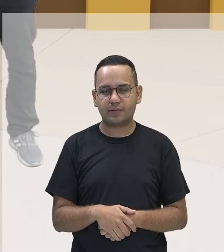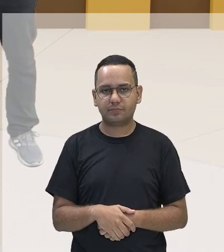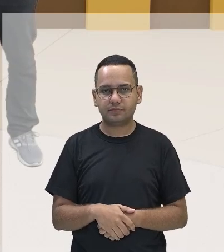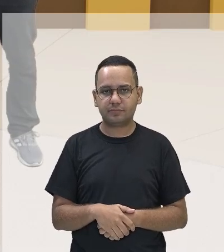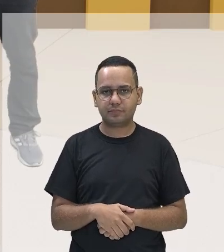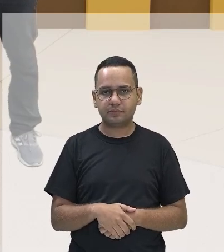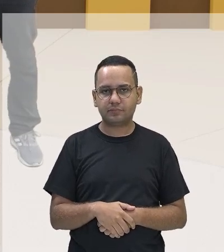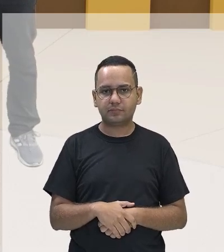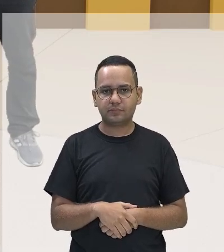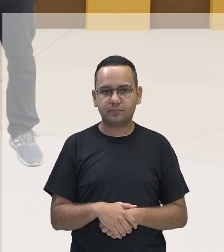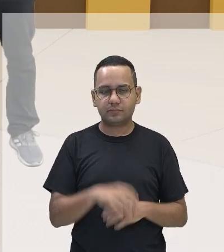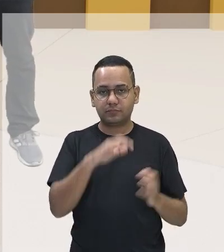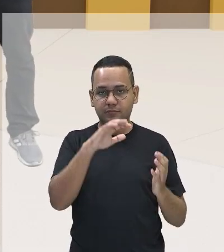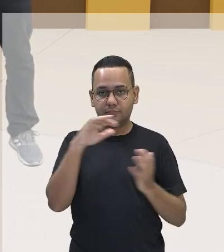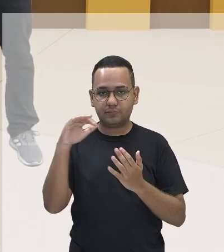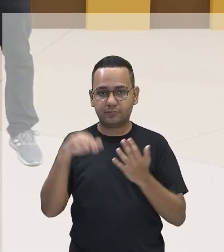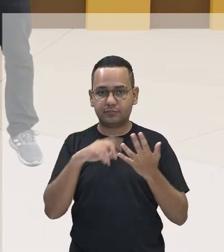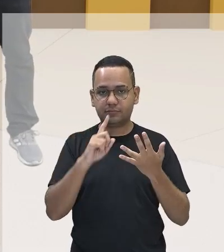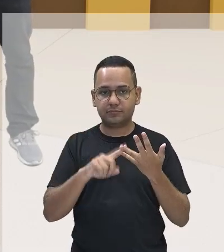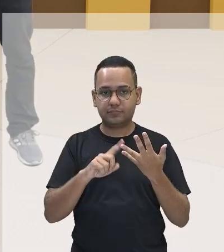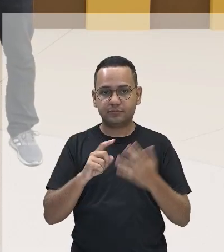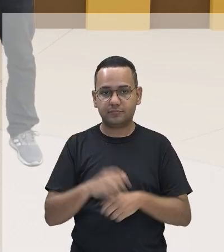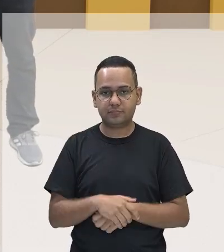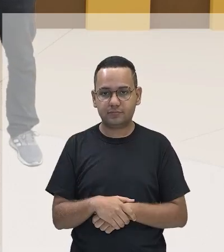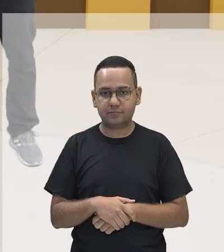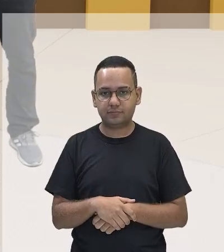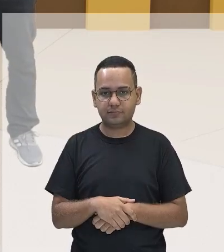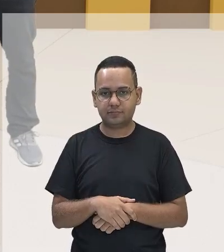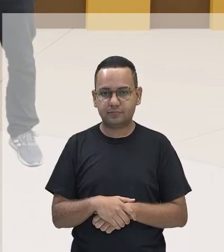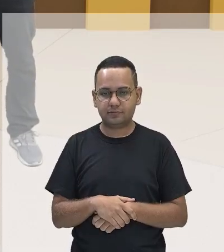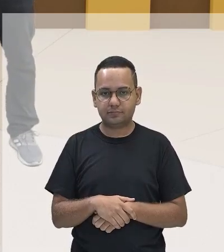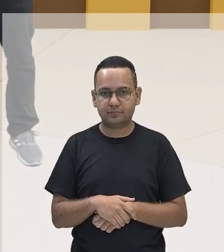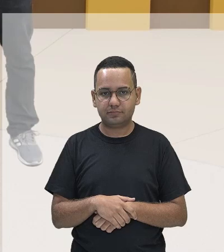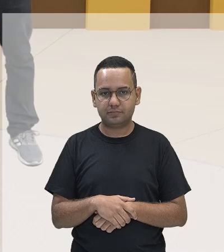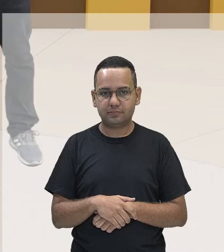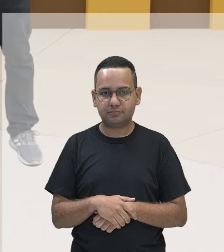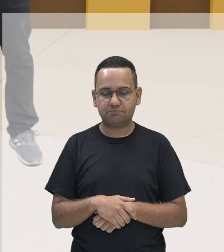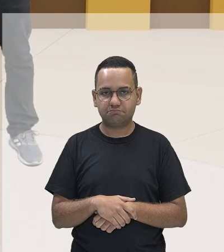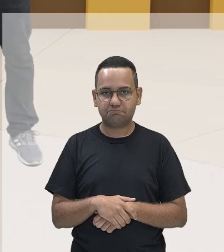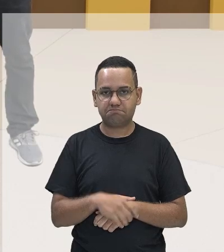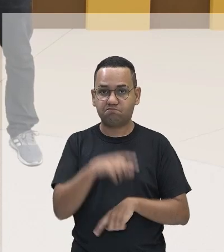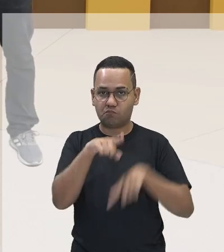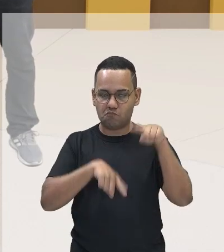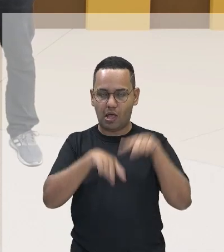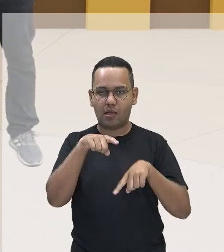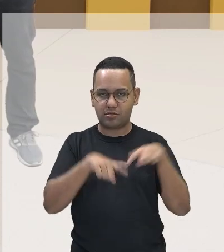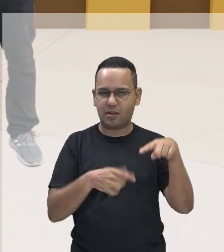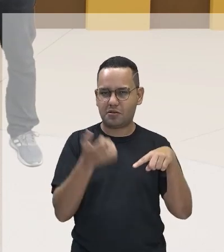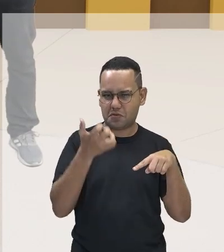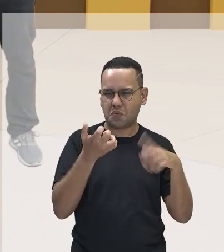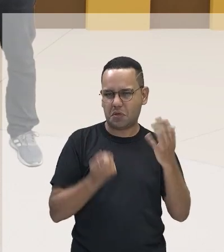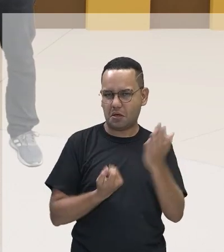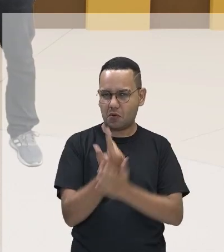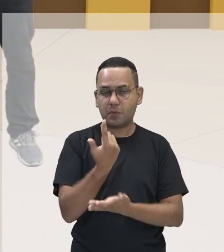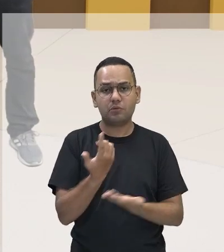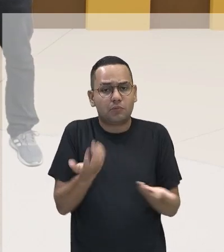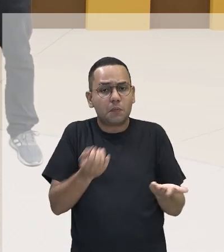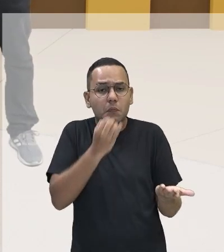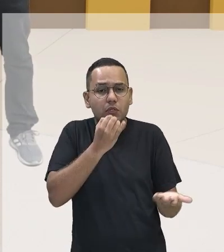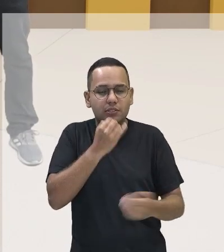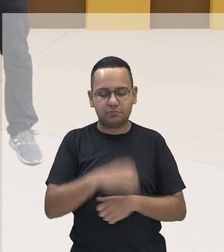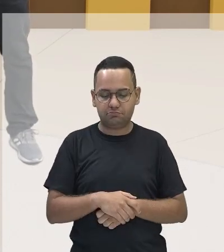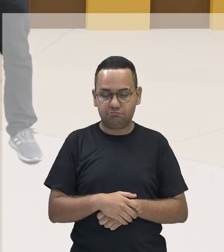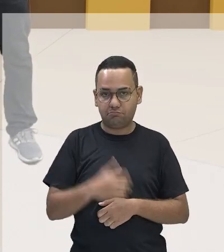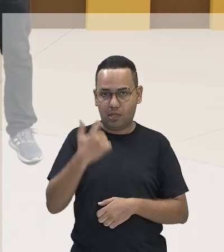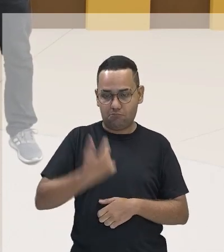Temos agora objetos de desejo. Quem nunca pensou assim, eu trabalho, eu mereço comprar tal coisa, né? Então aí